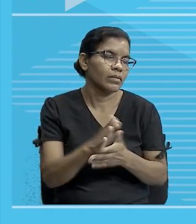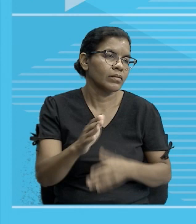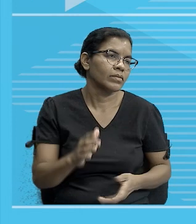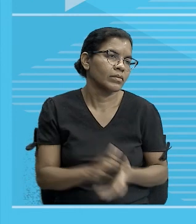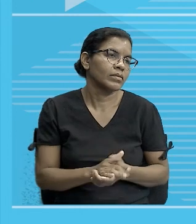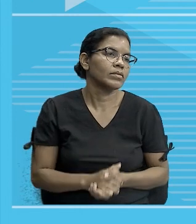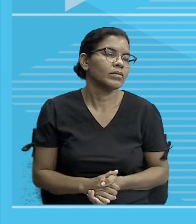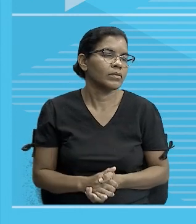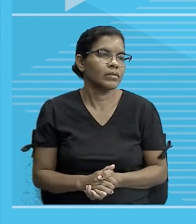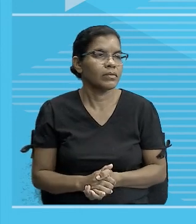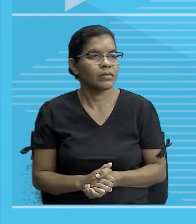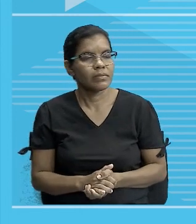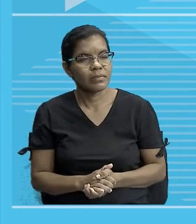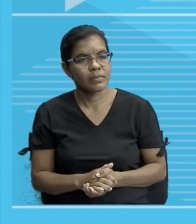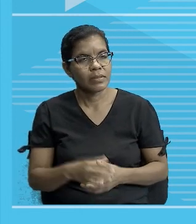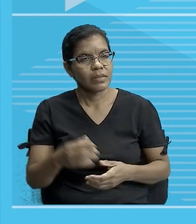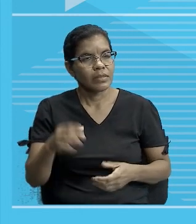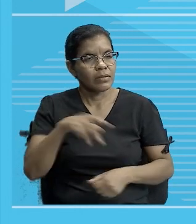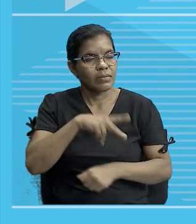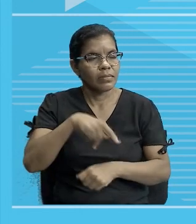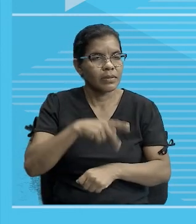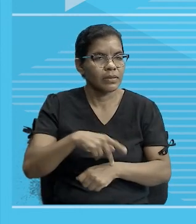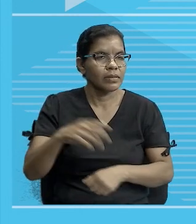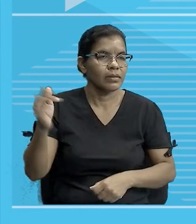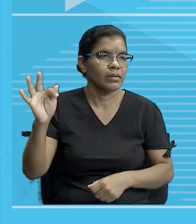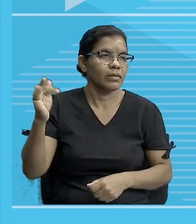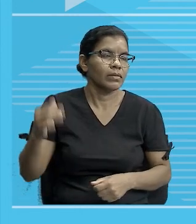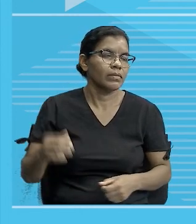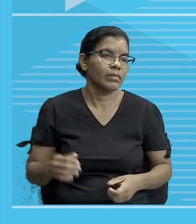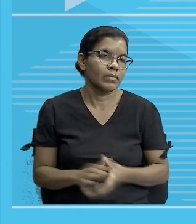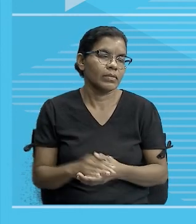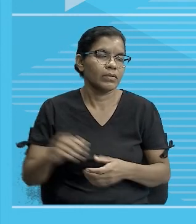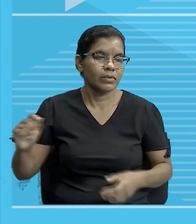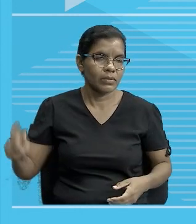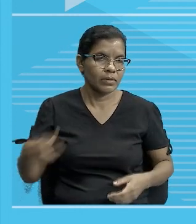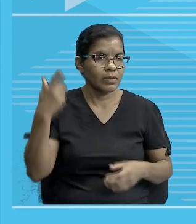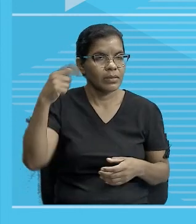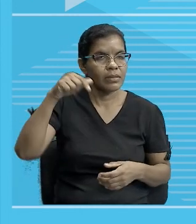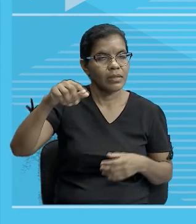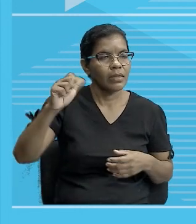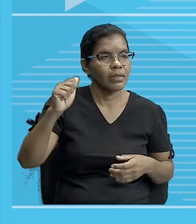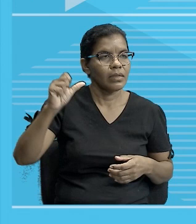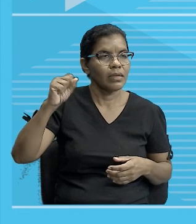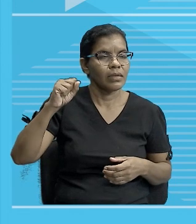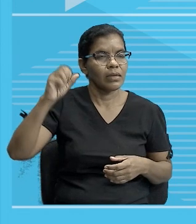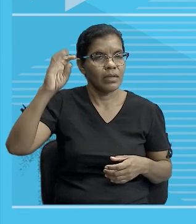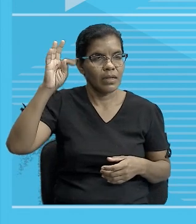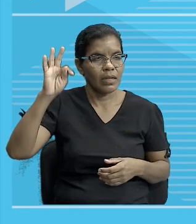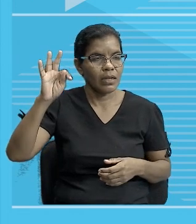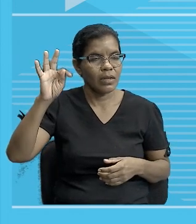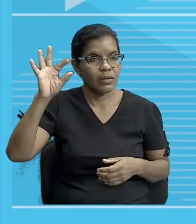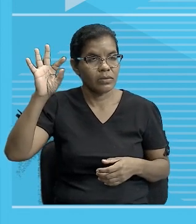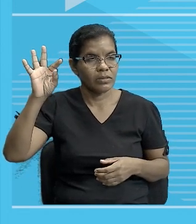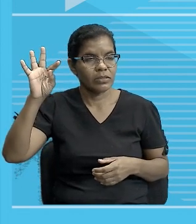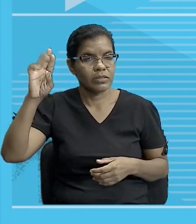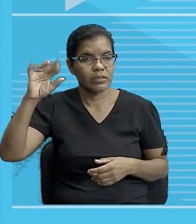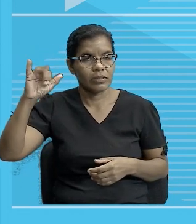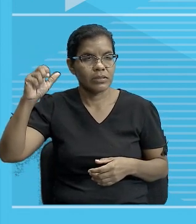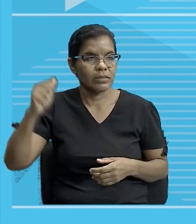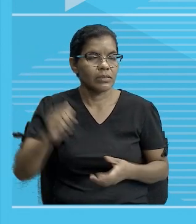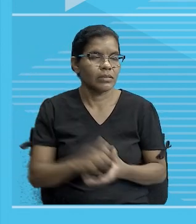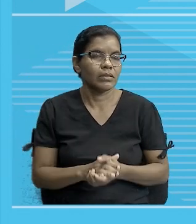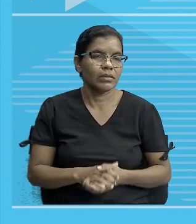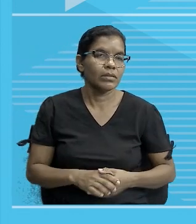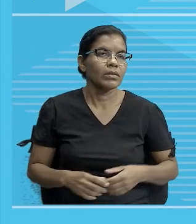austríaca. Tentou fugir da França para ver se conseguia lá na Áustria uns amigos, um soldado para voltar para a